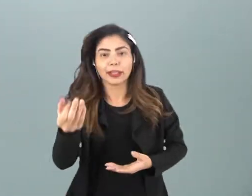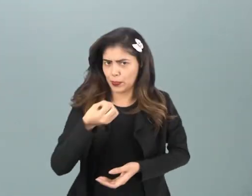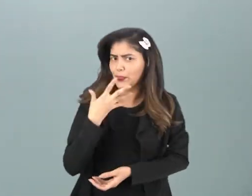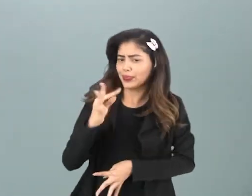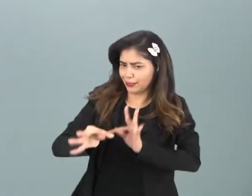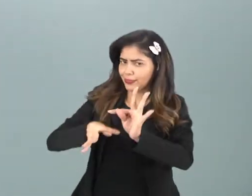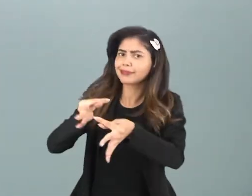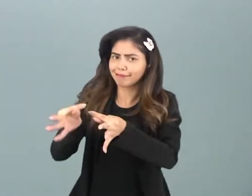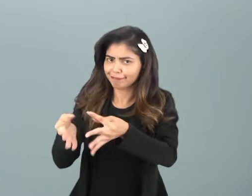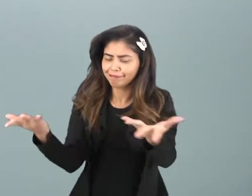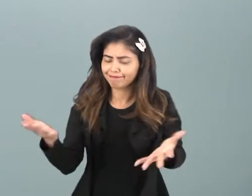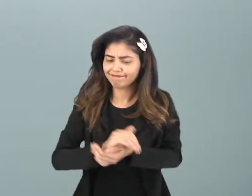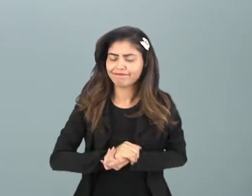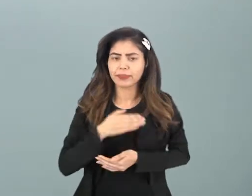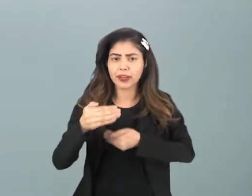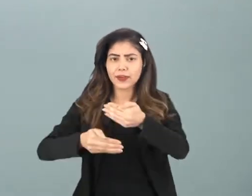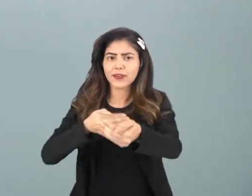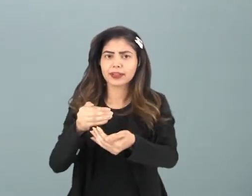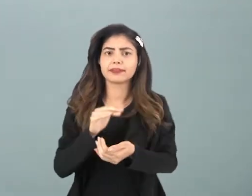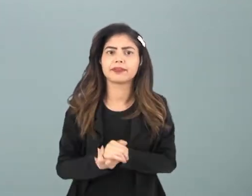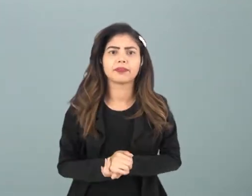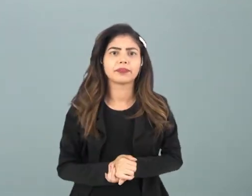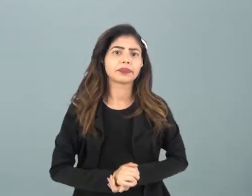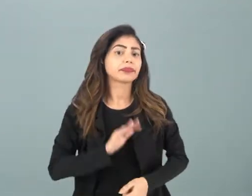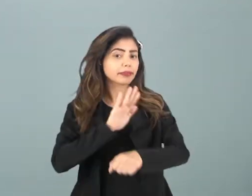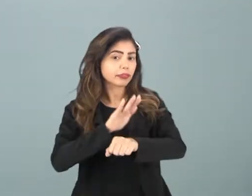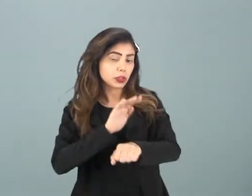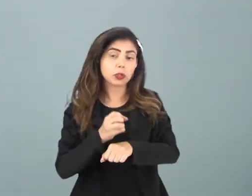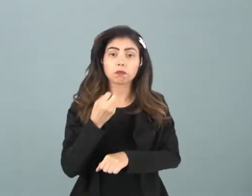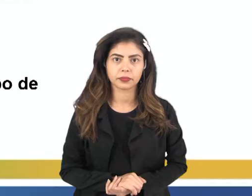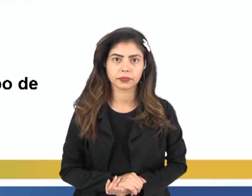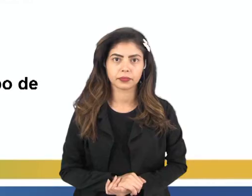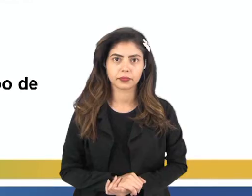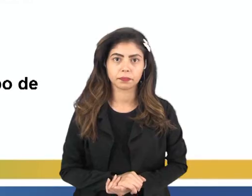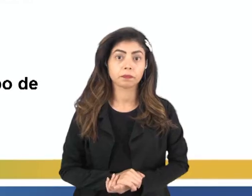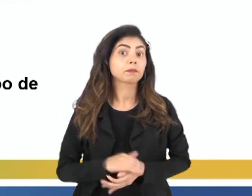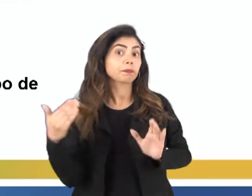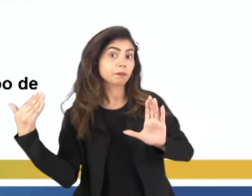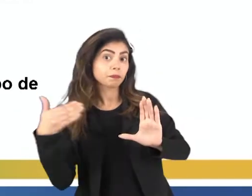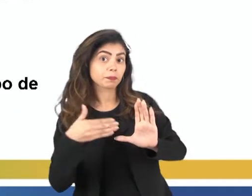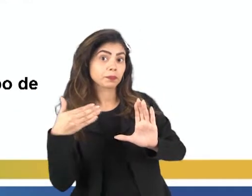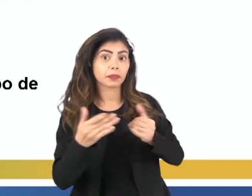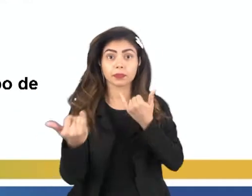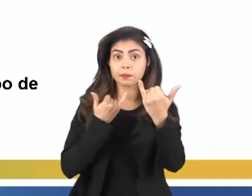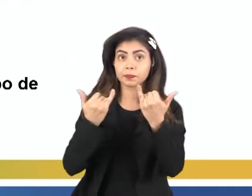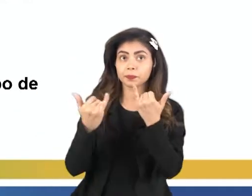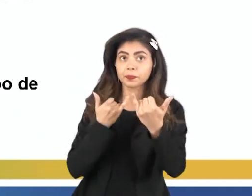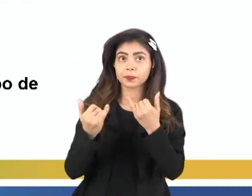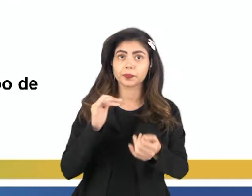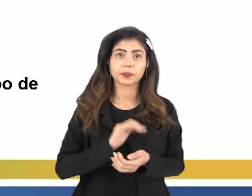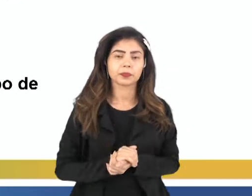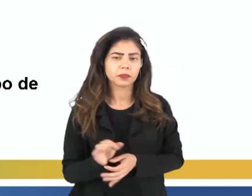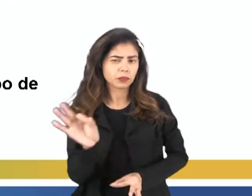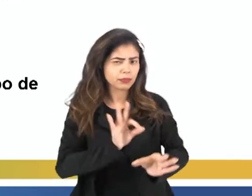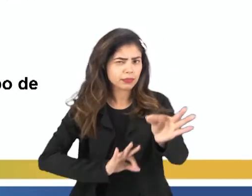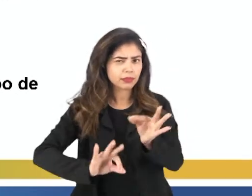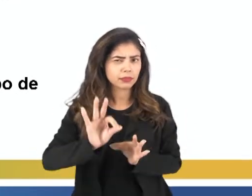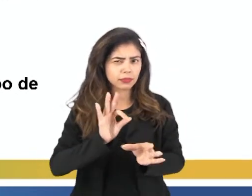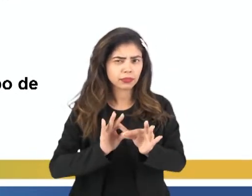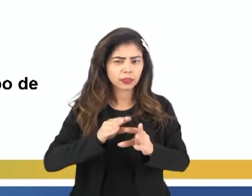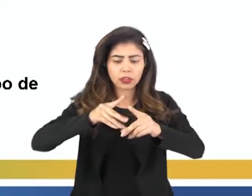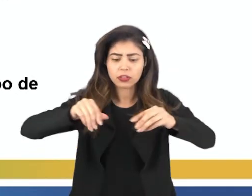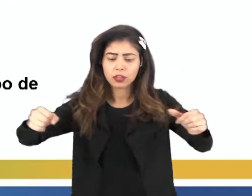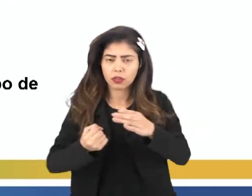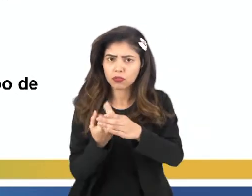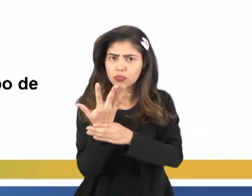tecnológica? Muito interessante e ajuda bastante o homem do campo. A outra, acesso a informações sobre manejo de ervas